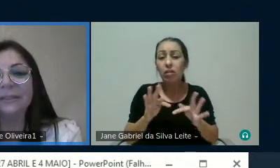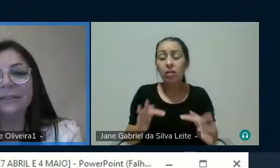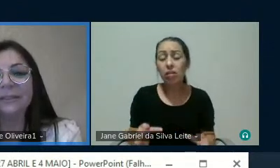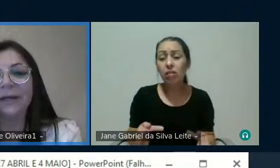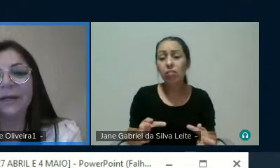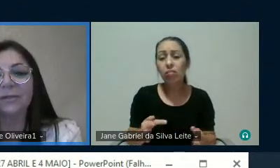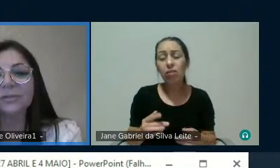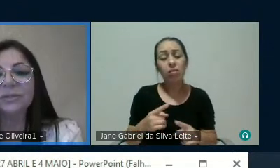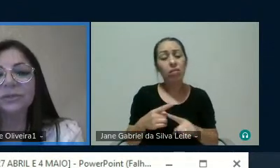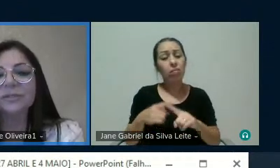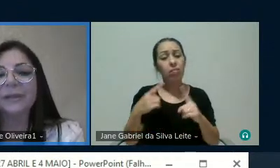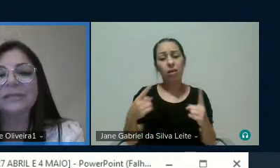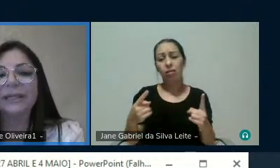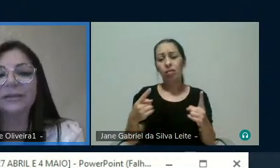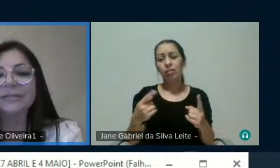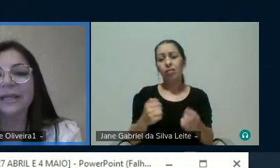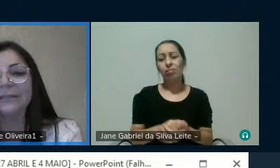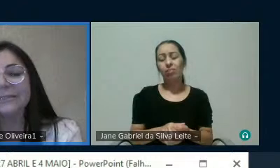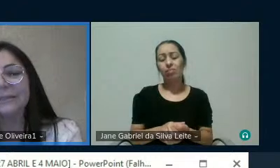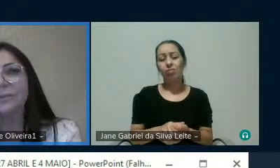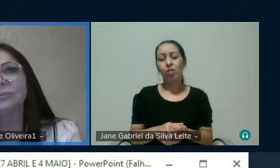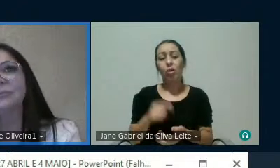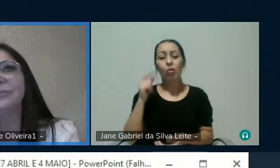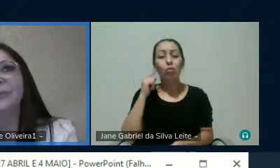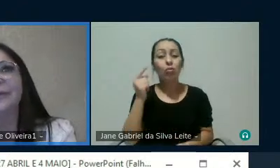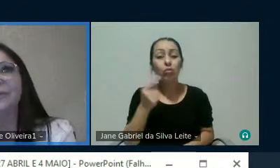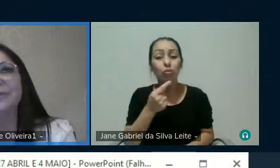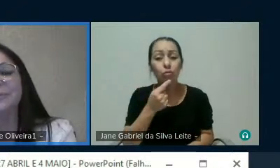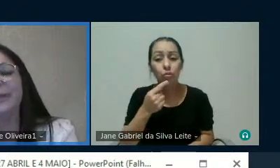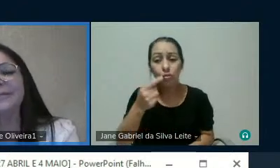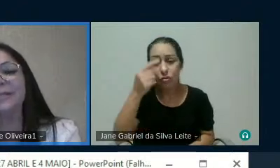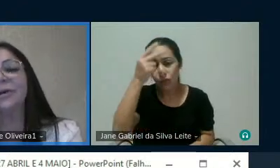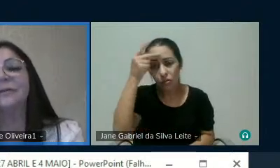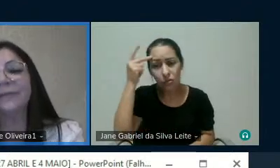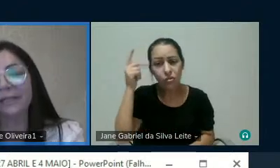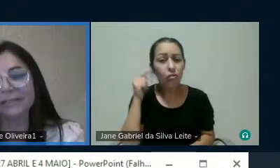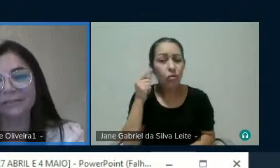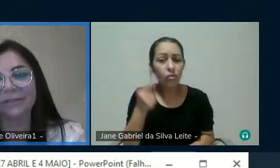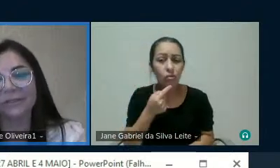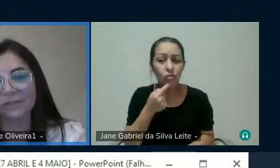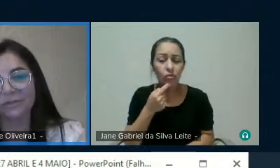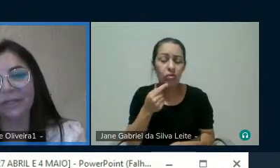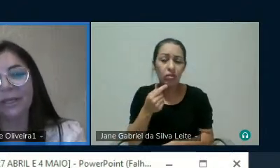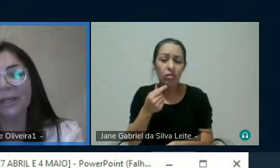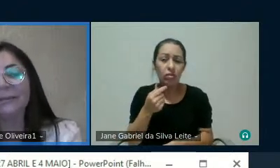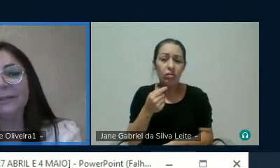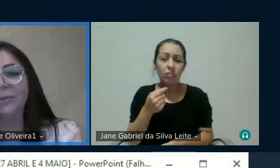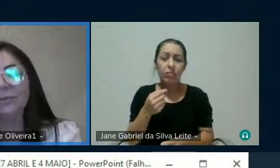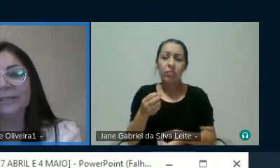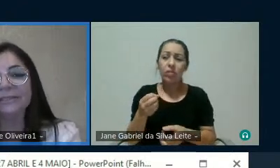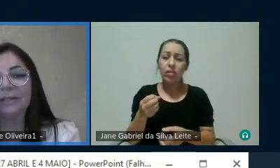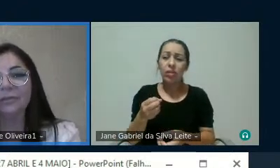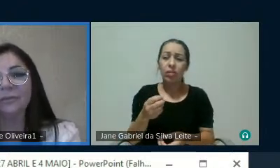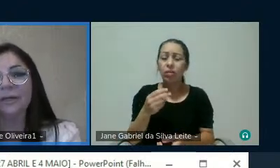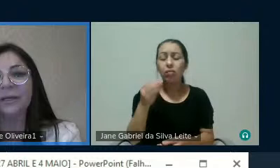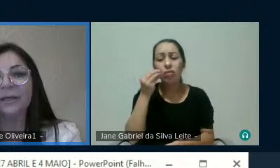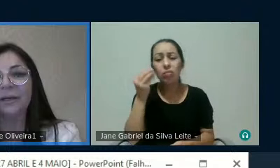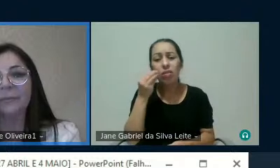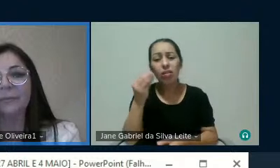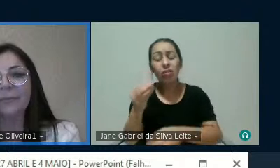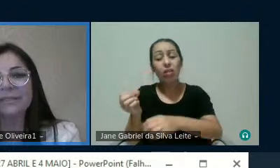que os surdos brasileiros ainda estão tendo uma experiência nova em relação a isso. Então, os que